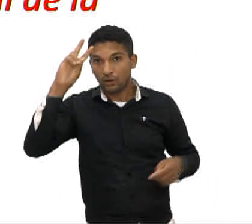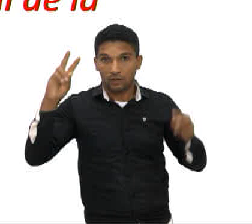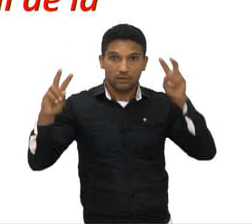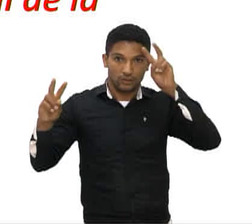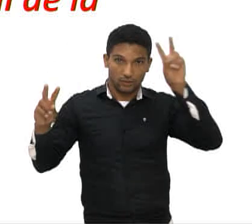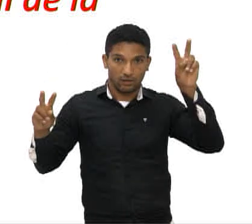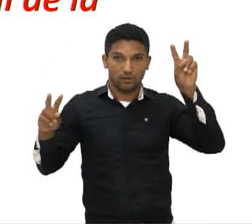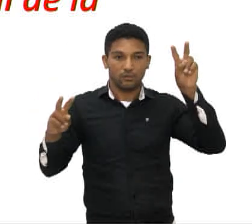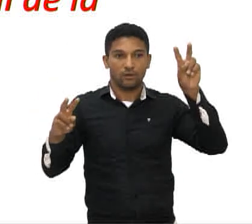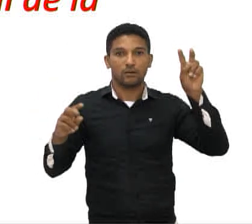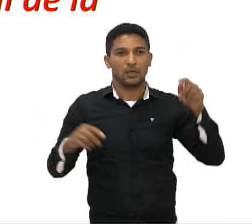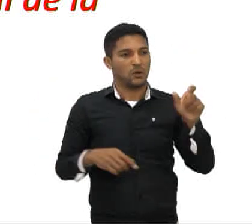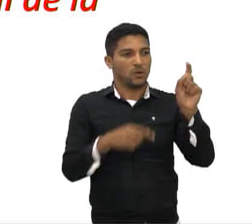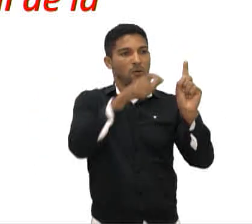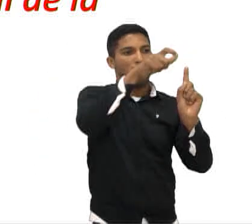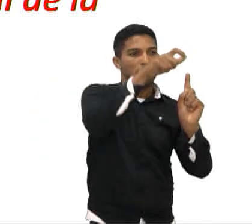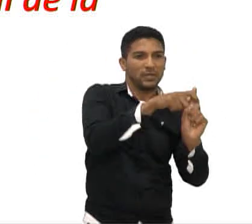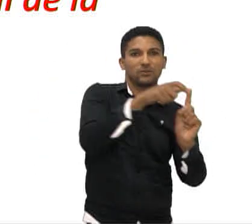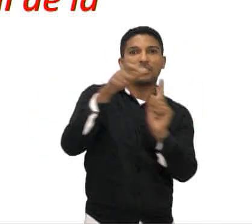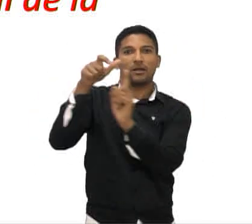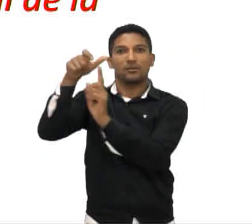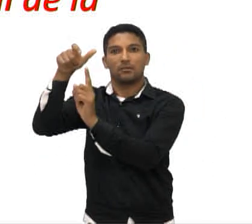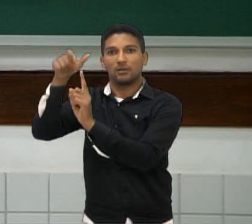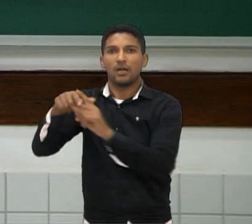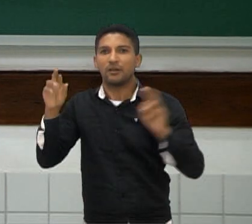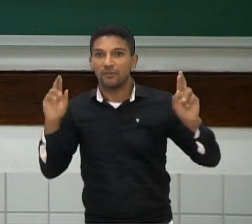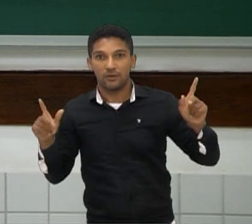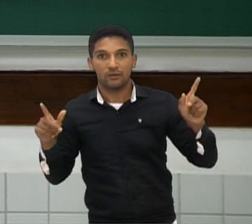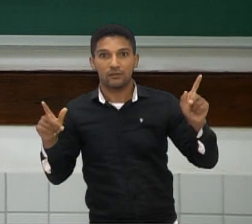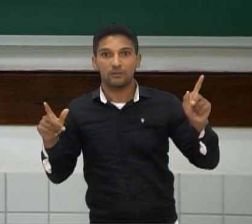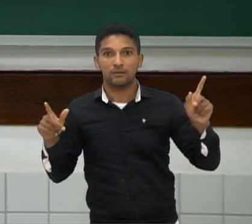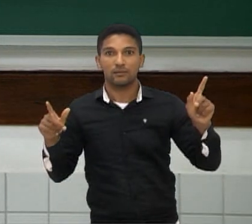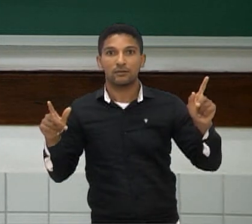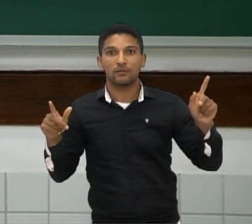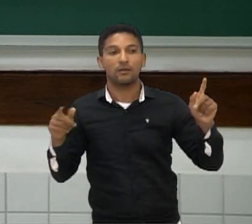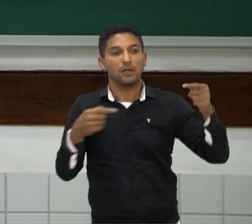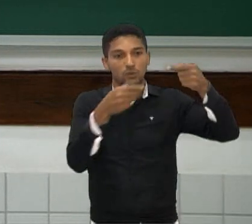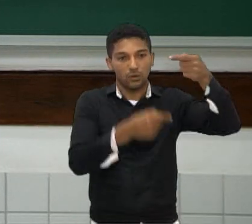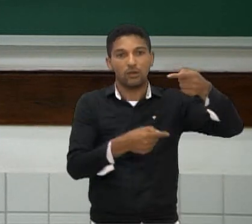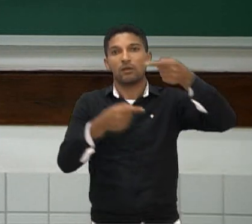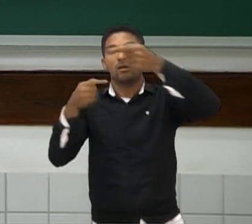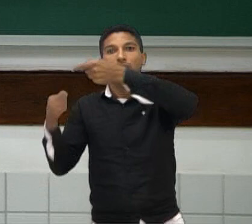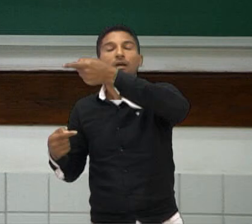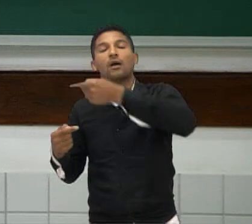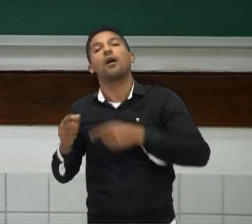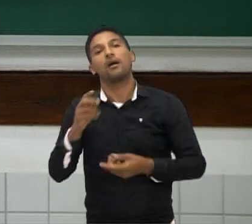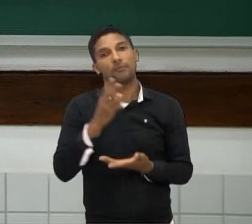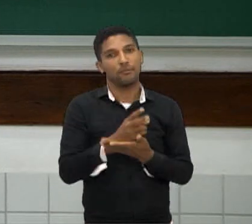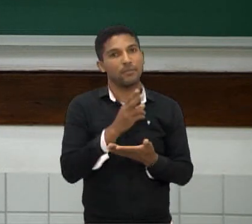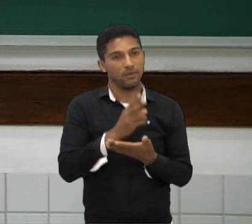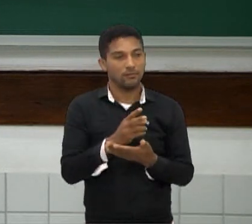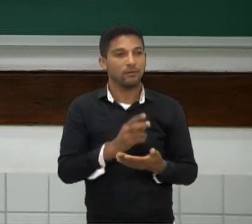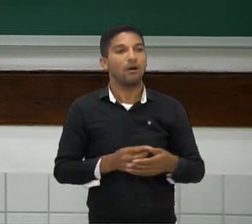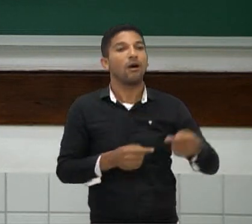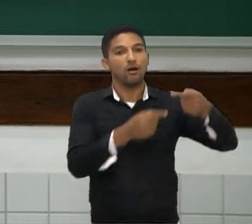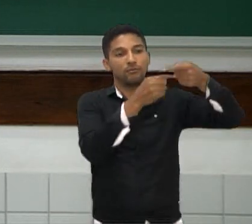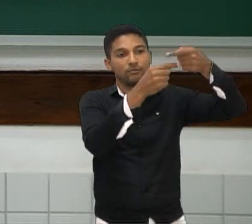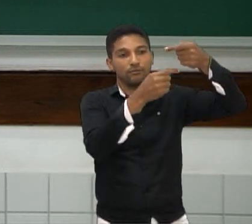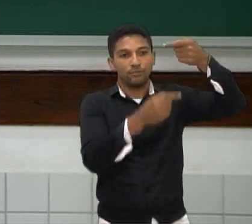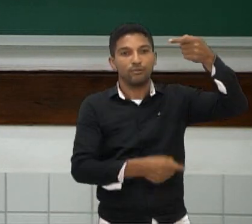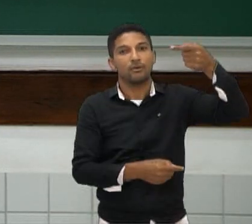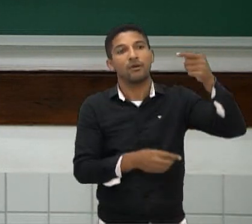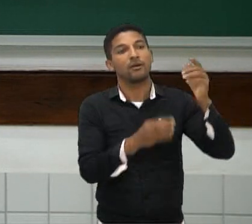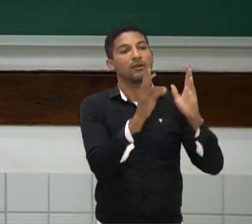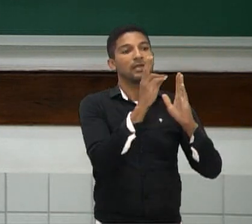são diferentes. Não, gente, os personagens nós temos ali a Índia, a indígena da